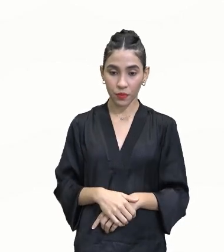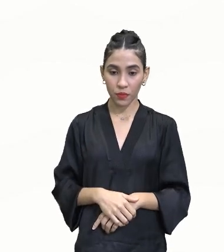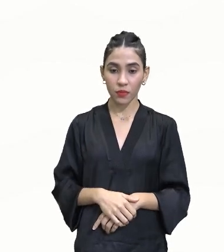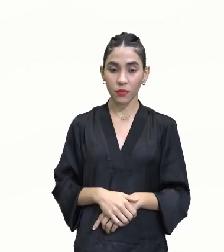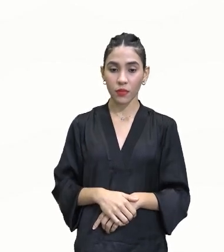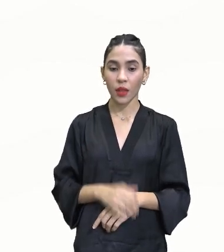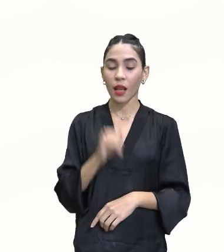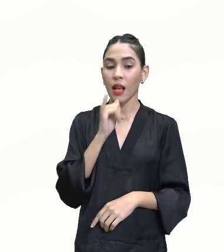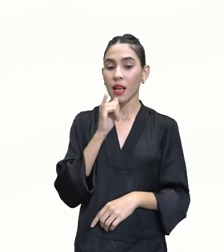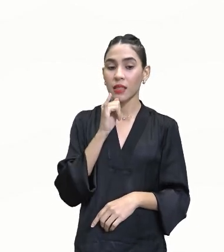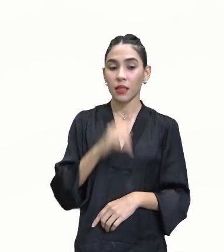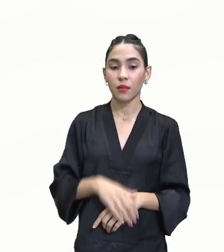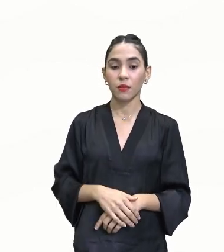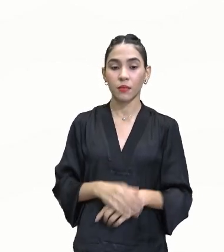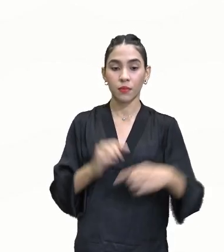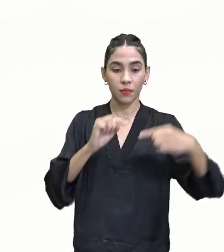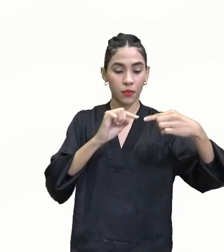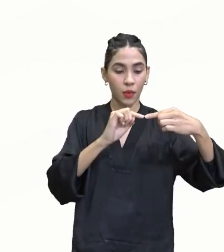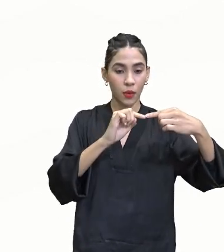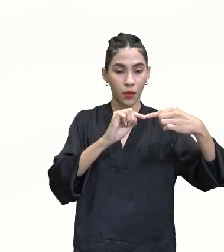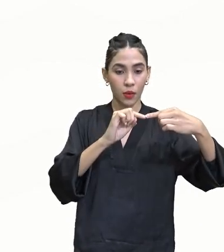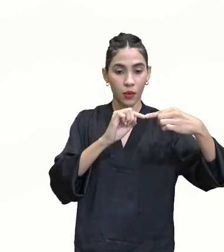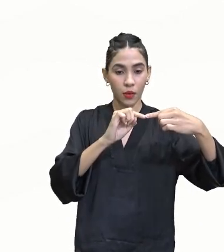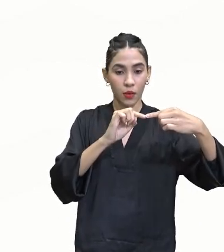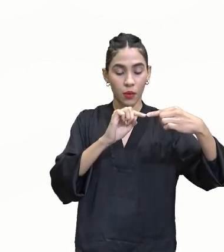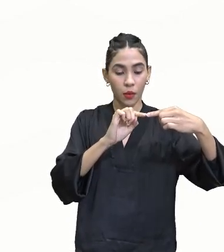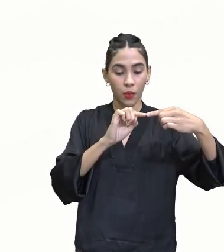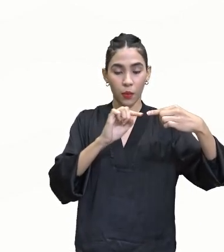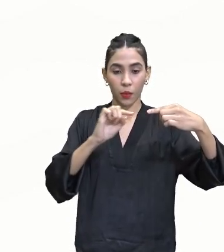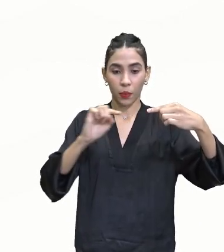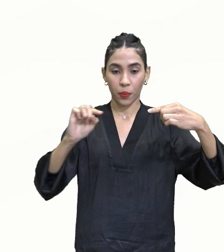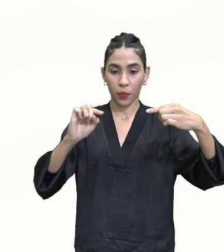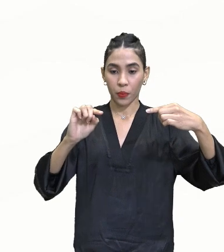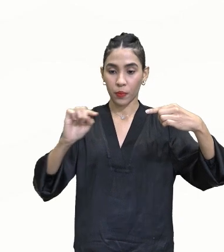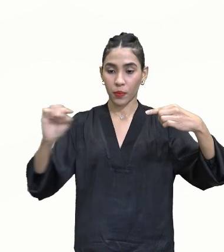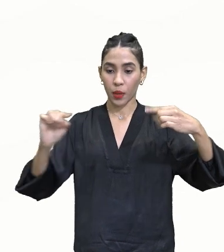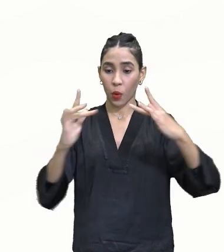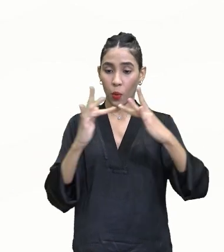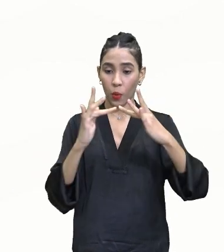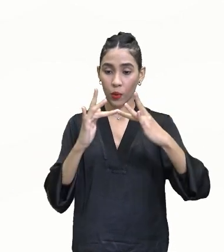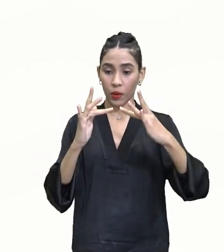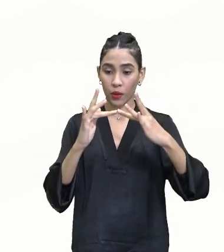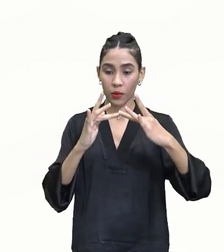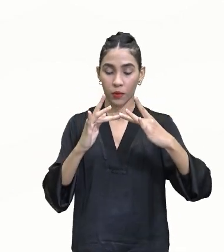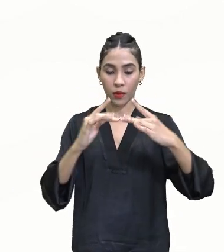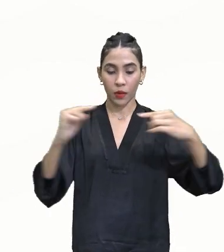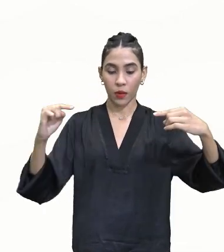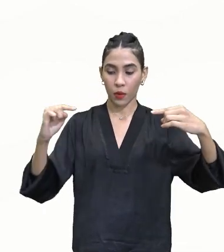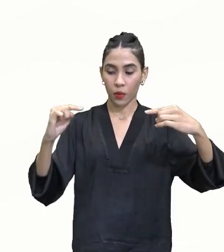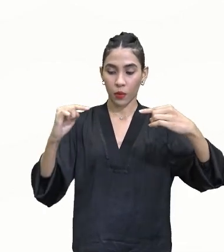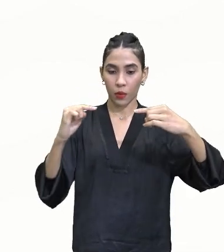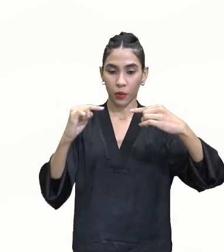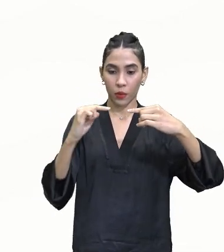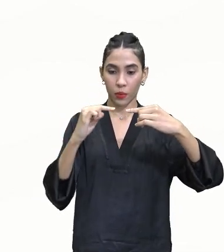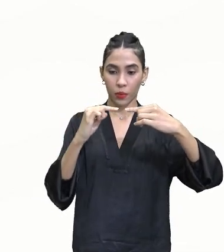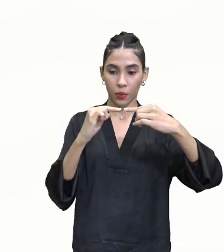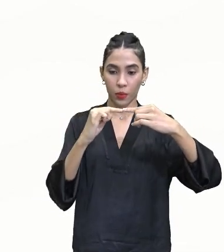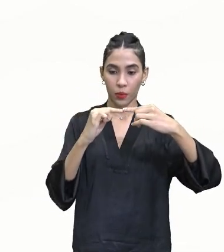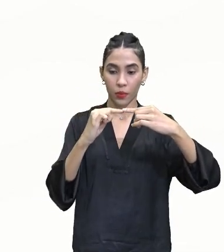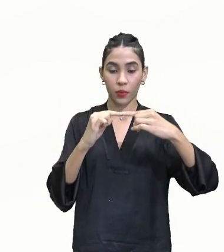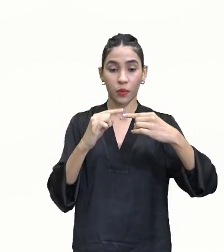a corda que vai de uma extremidade à outra, passando pelo centro. Ou seja,